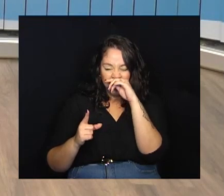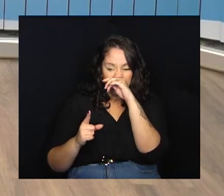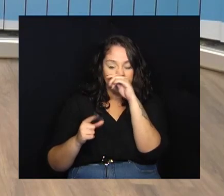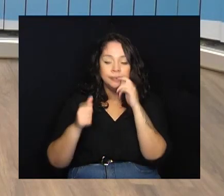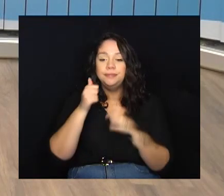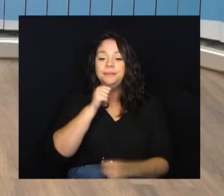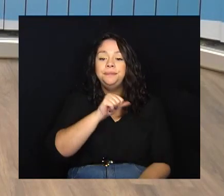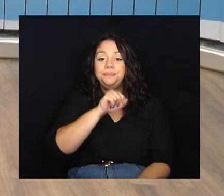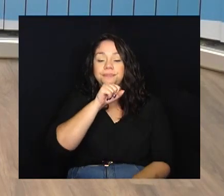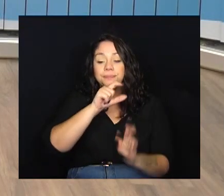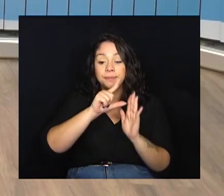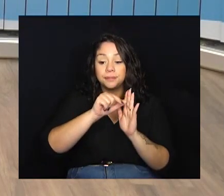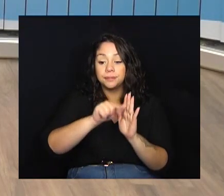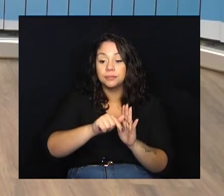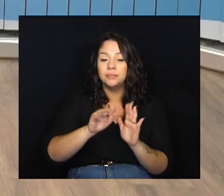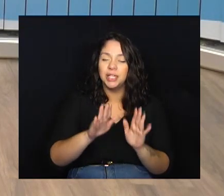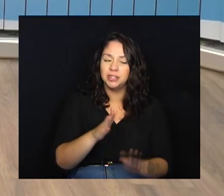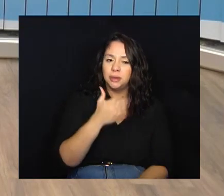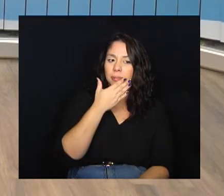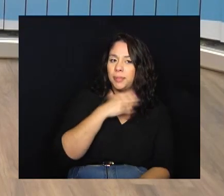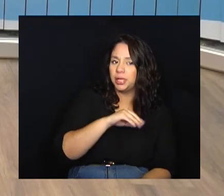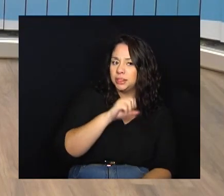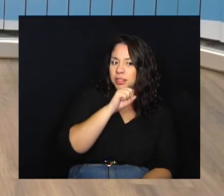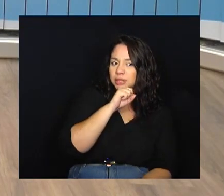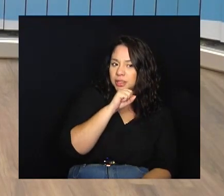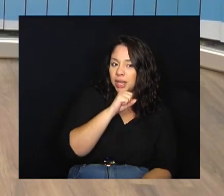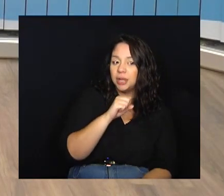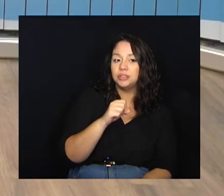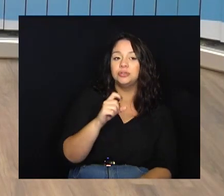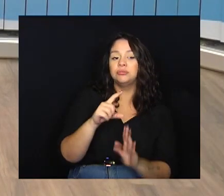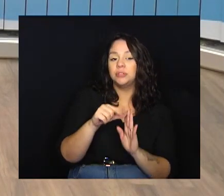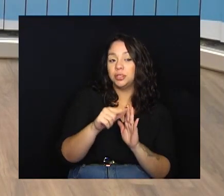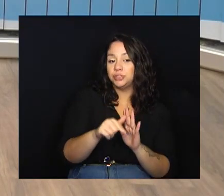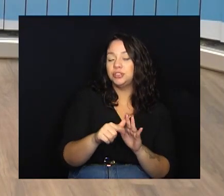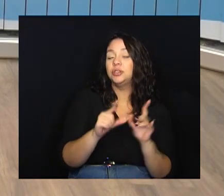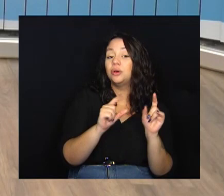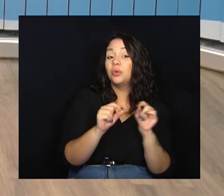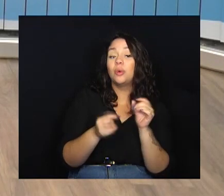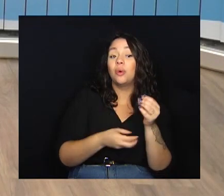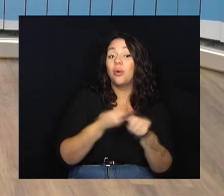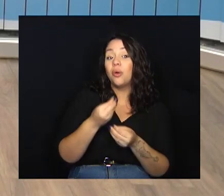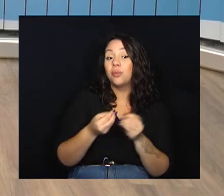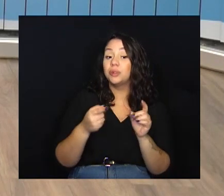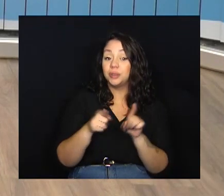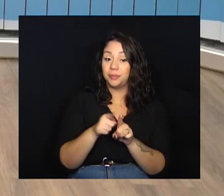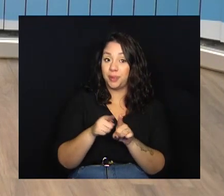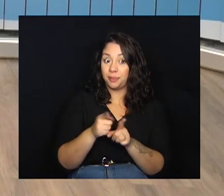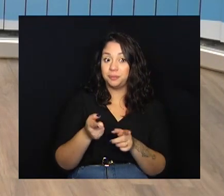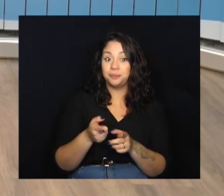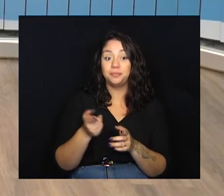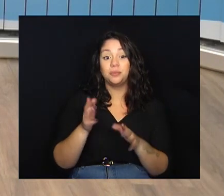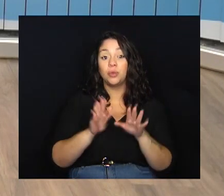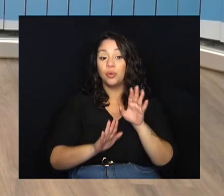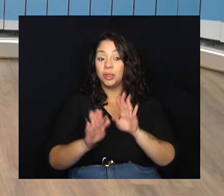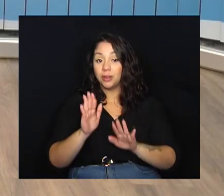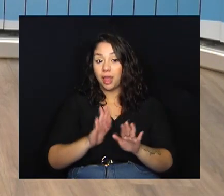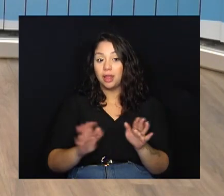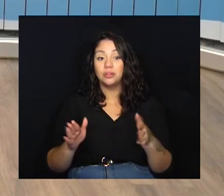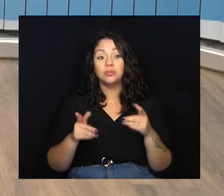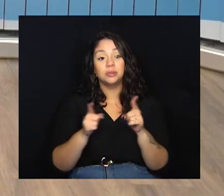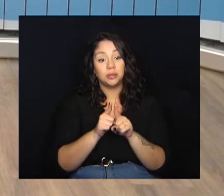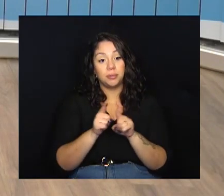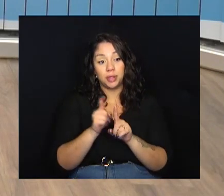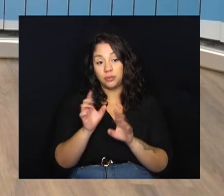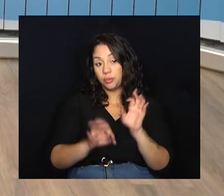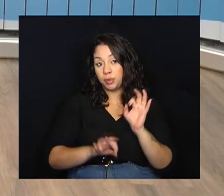as suas explicações Você demonstrou aqui sobre os riscos também da paternidade tardia os cuidados a questão do planejamento